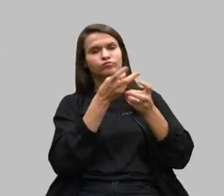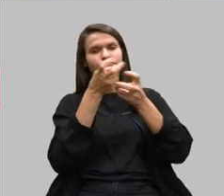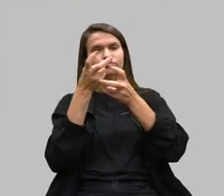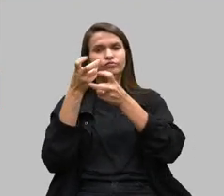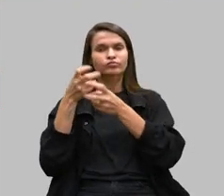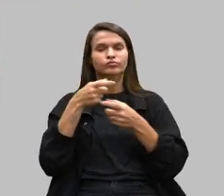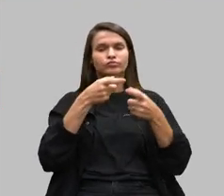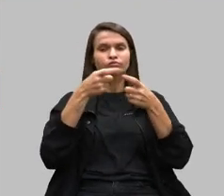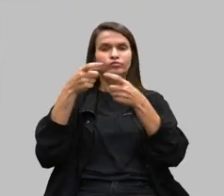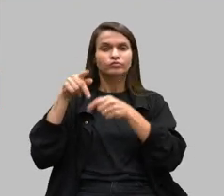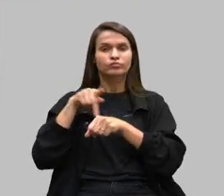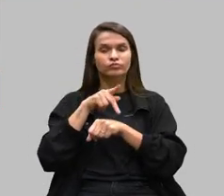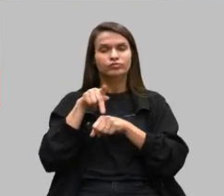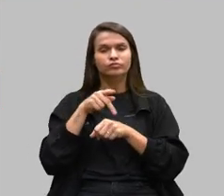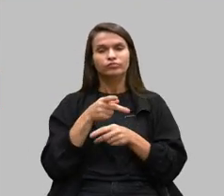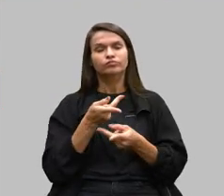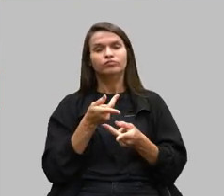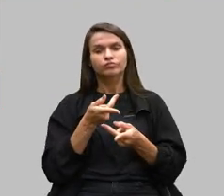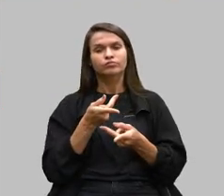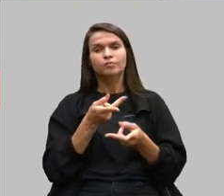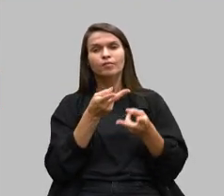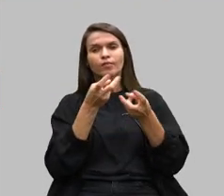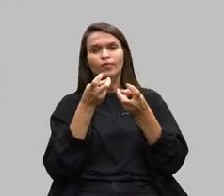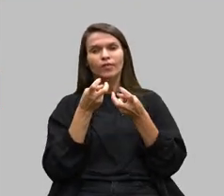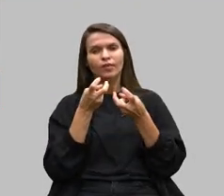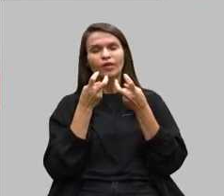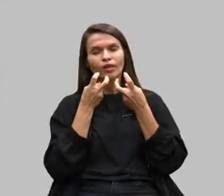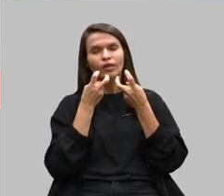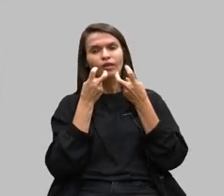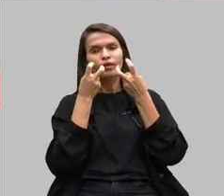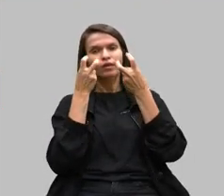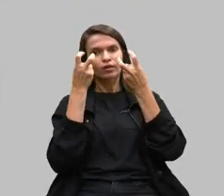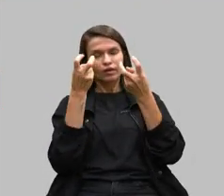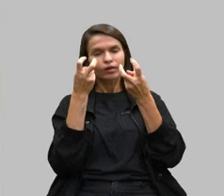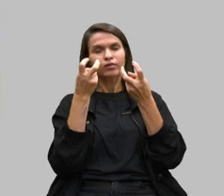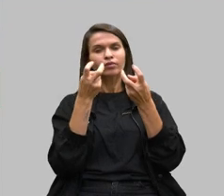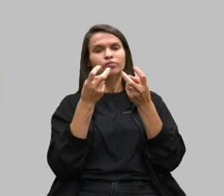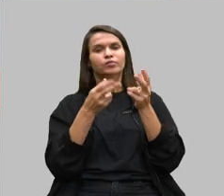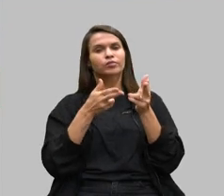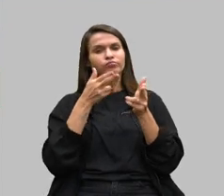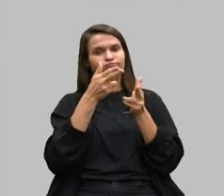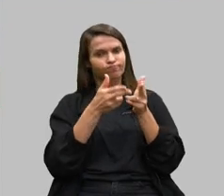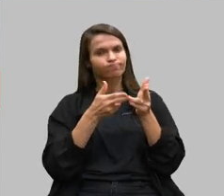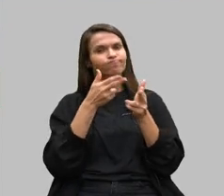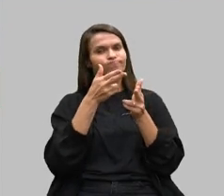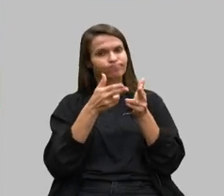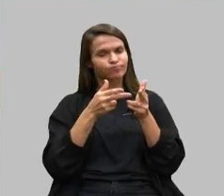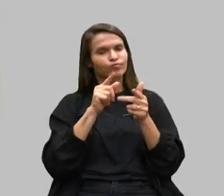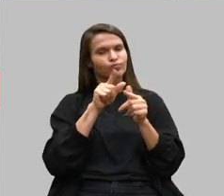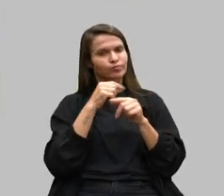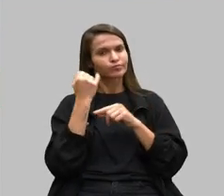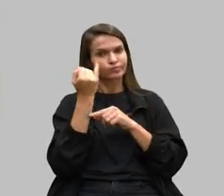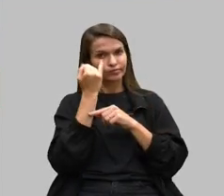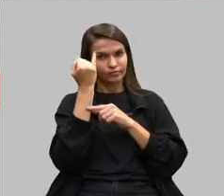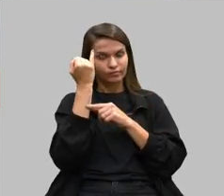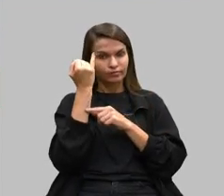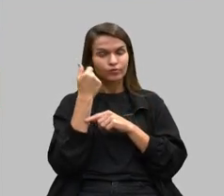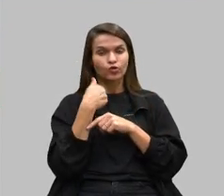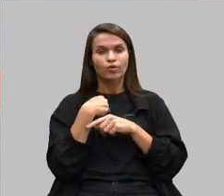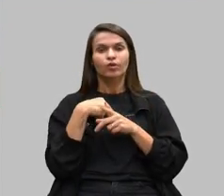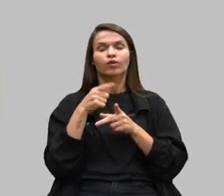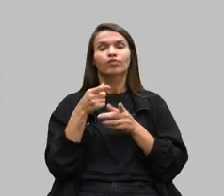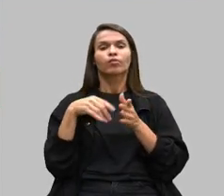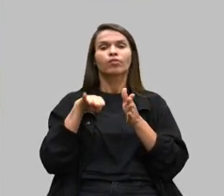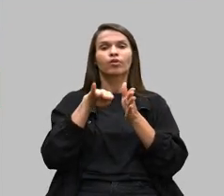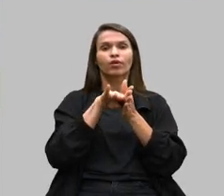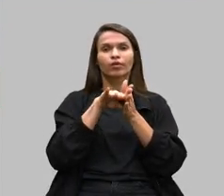vendo como que o grito pelas ferrovias está tão alto estarei no Mato Grosso agora